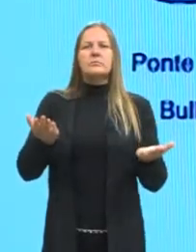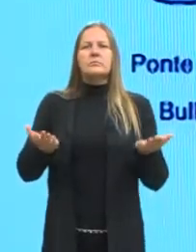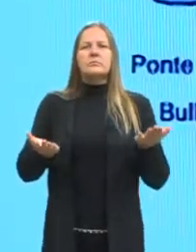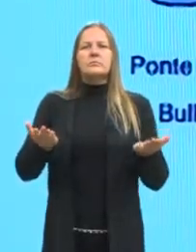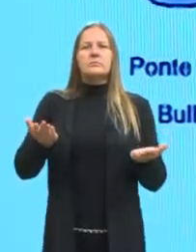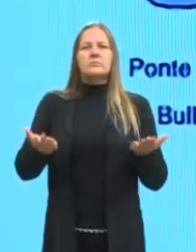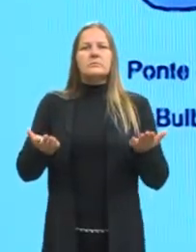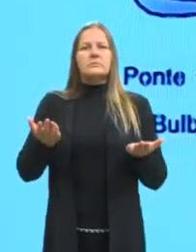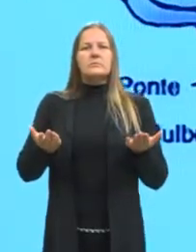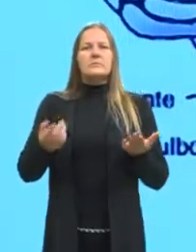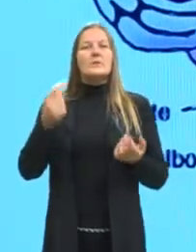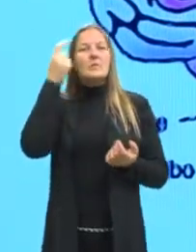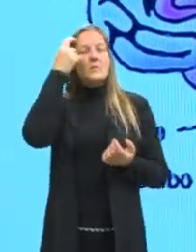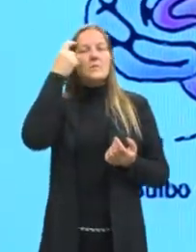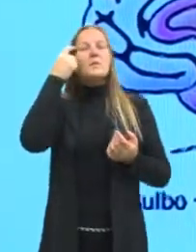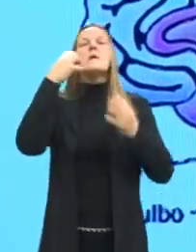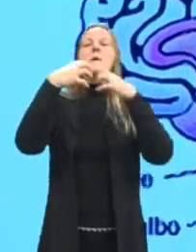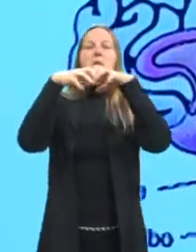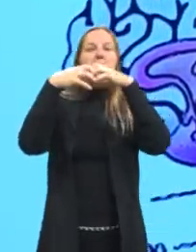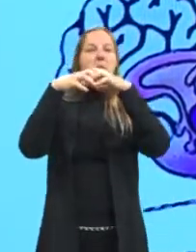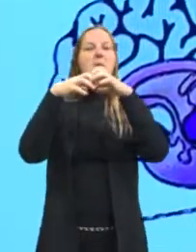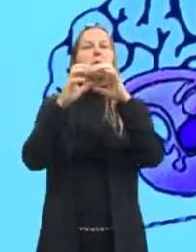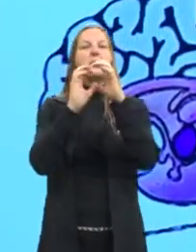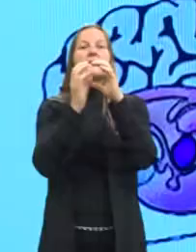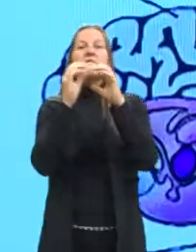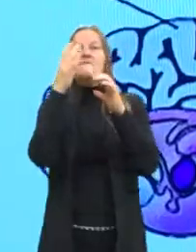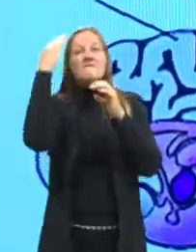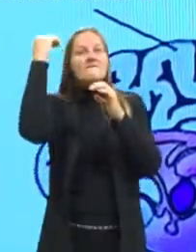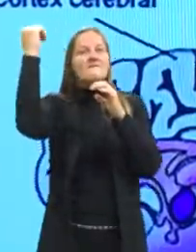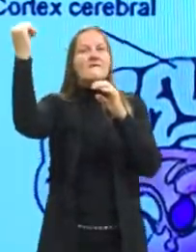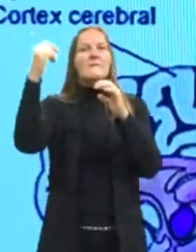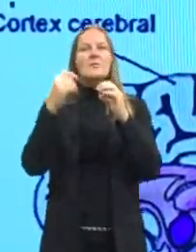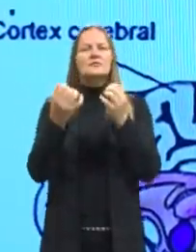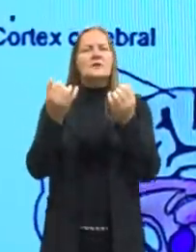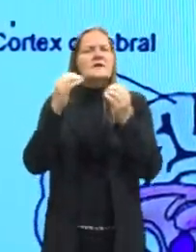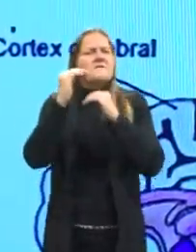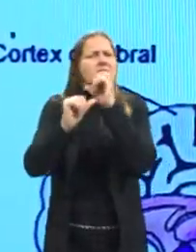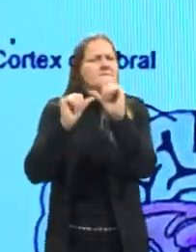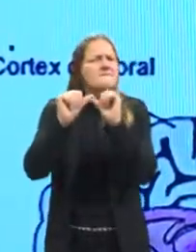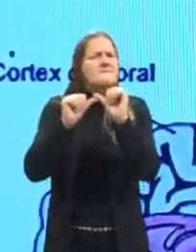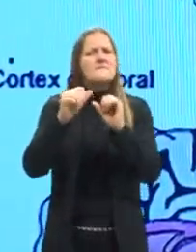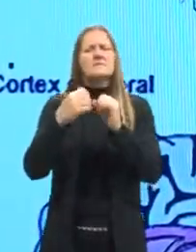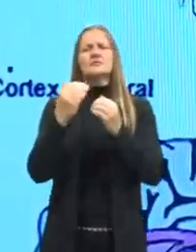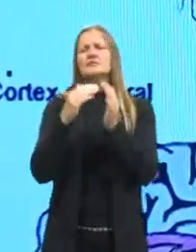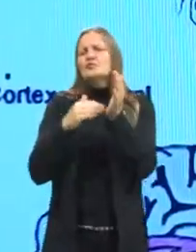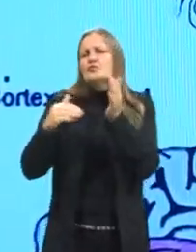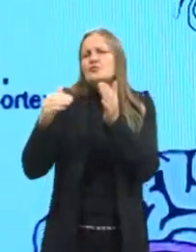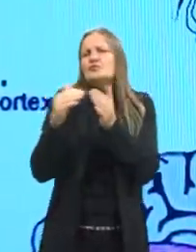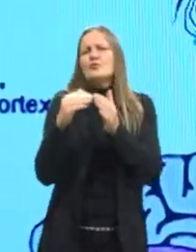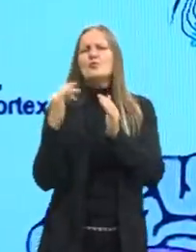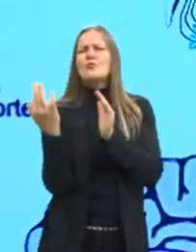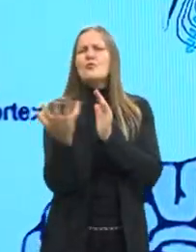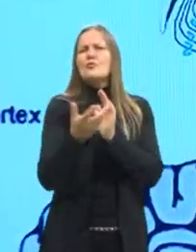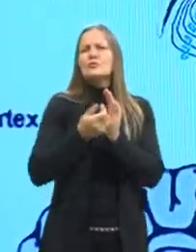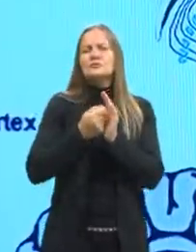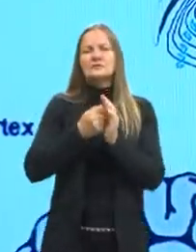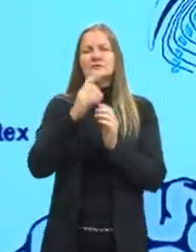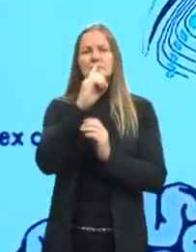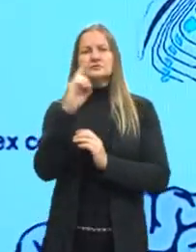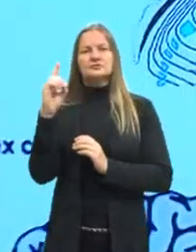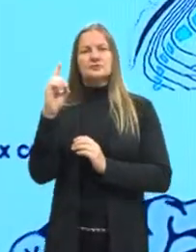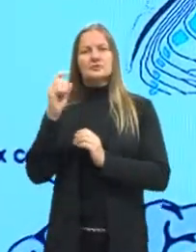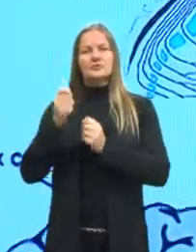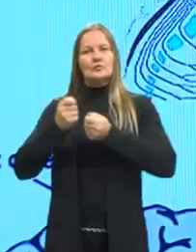o Cérebro né que é o mais famoso ele vai processar todas as informações tem os hemisférios o direito que